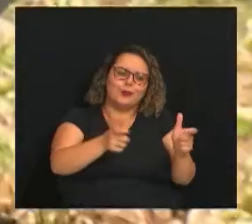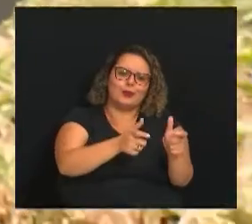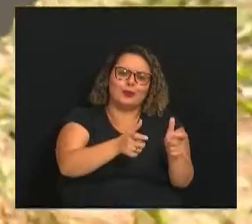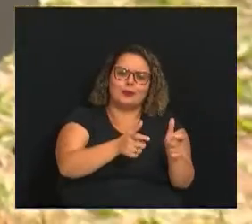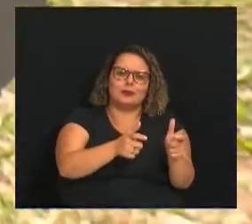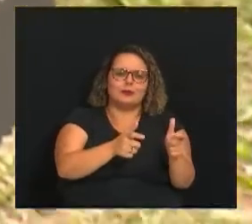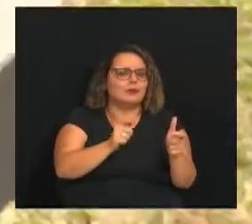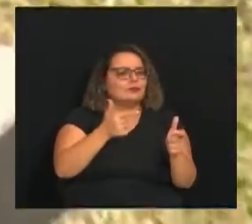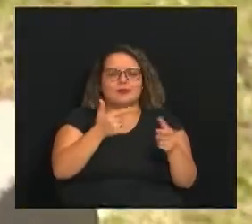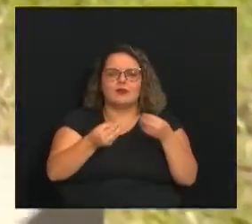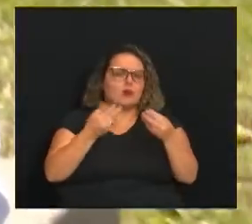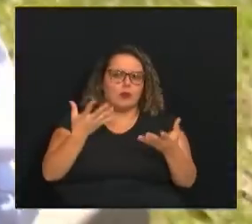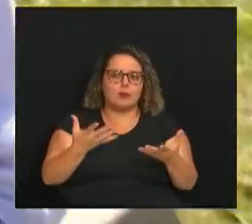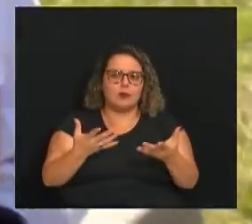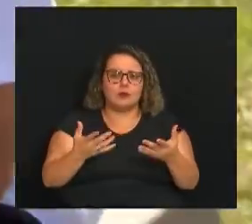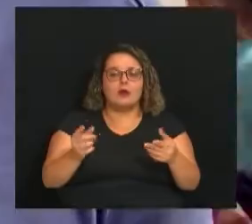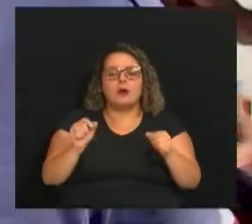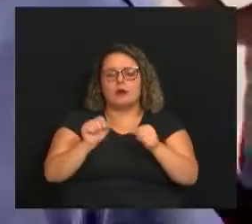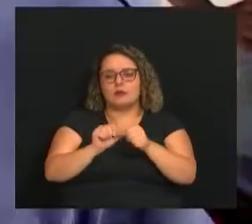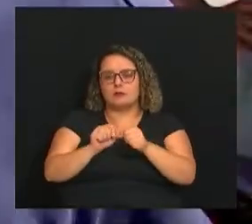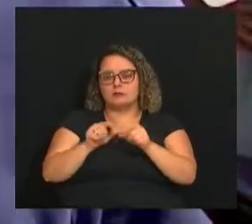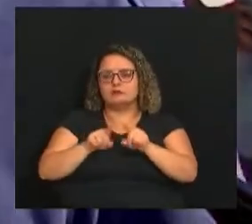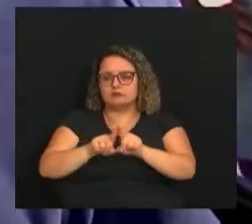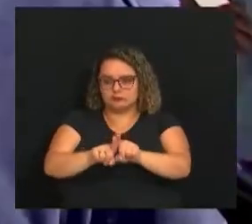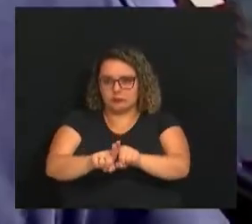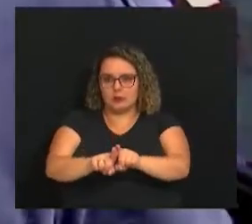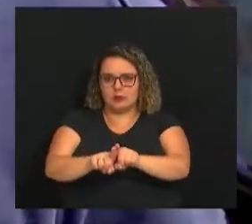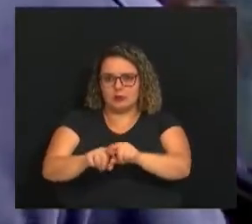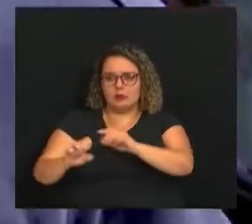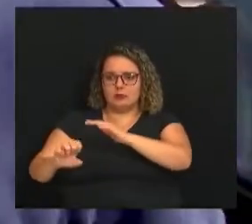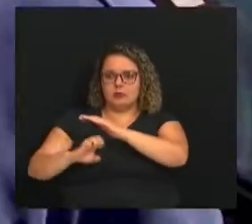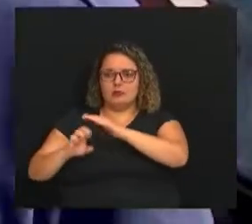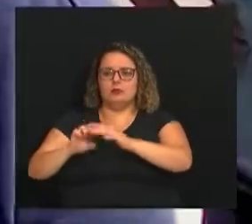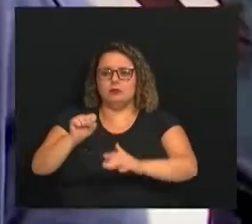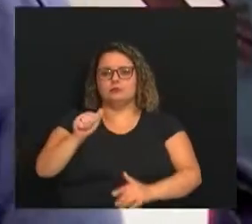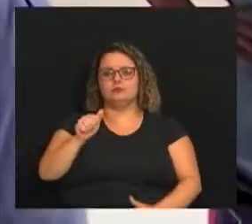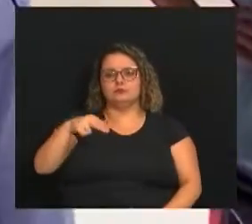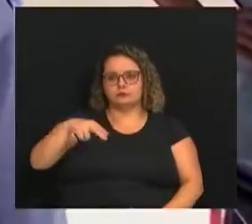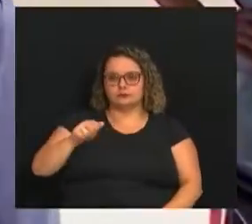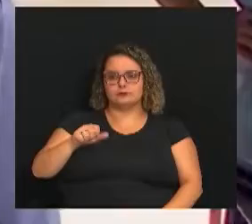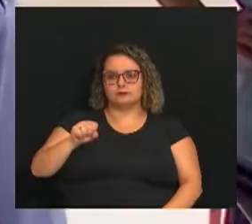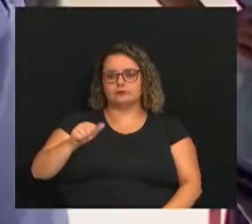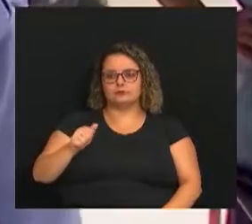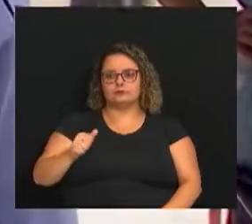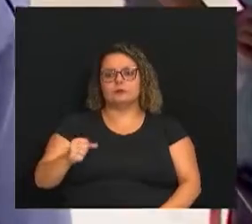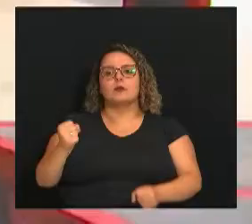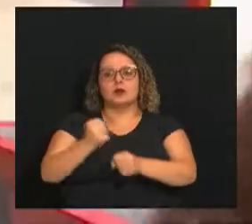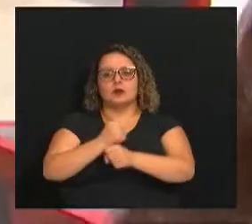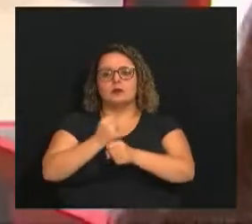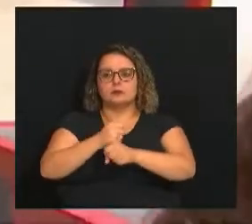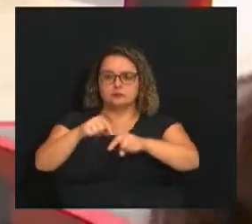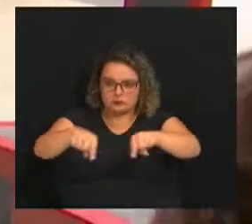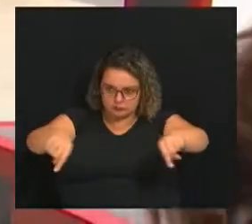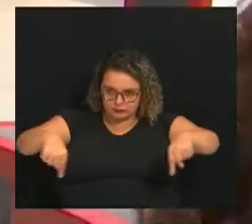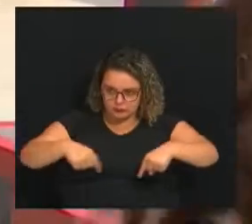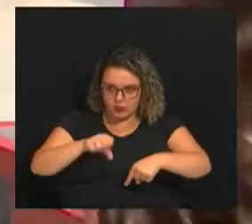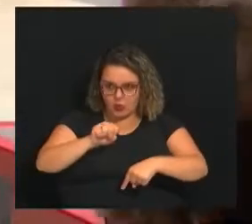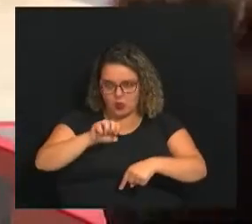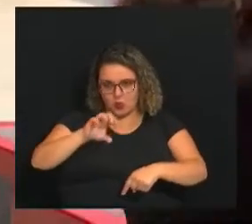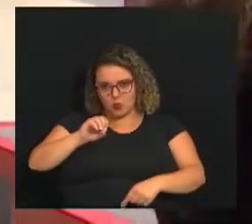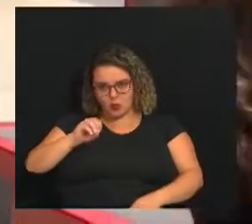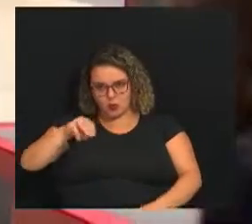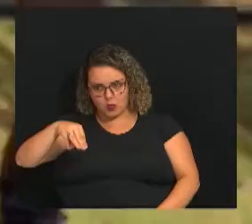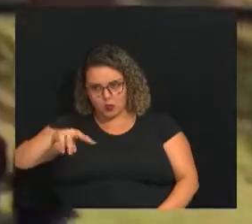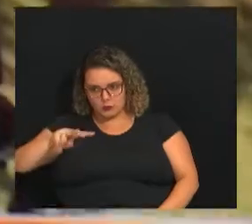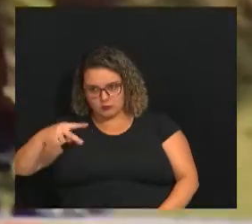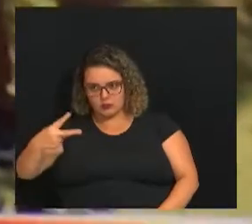inviável. E nós fizemos uma parceria com a Sanasa, porque a Sanasa compensasse construindo essa pista aqui de 800 metros quadrados. O vice-prefeito Vanderlei